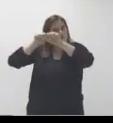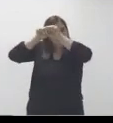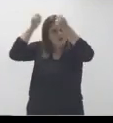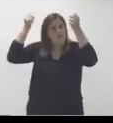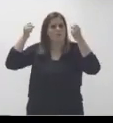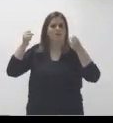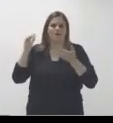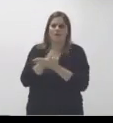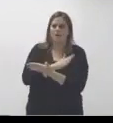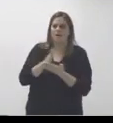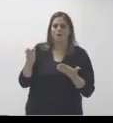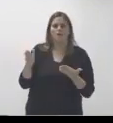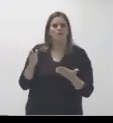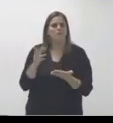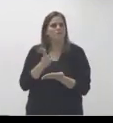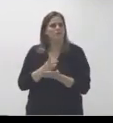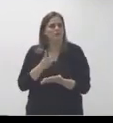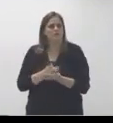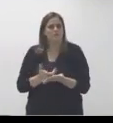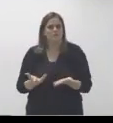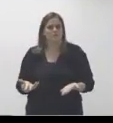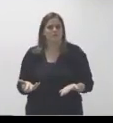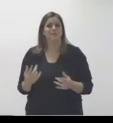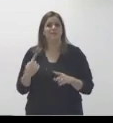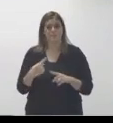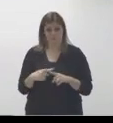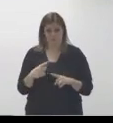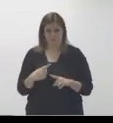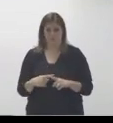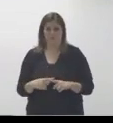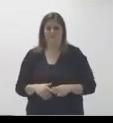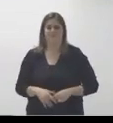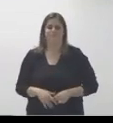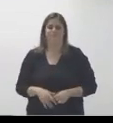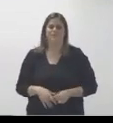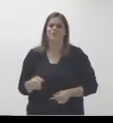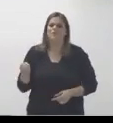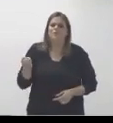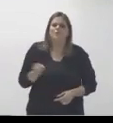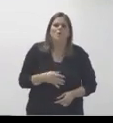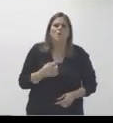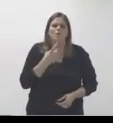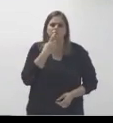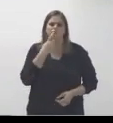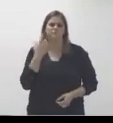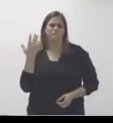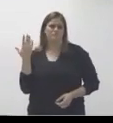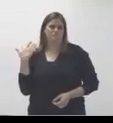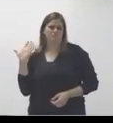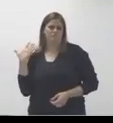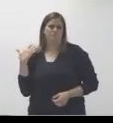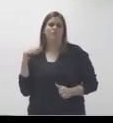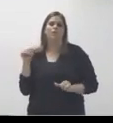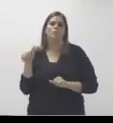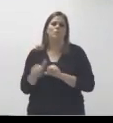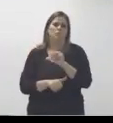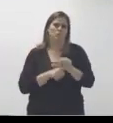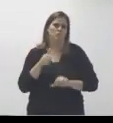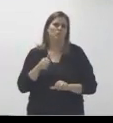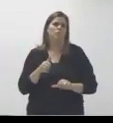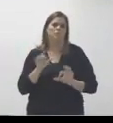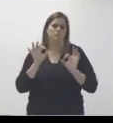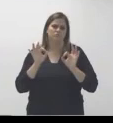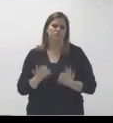isso porque porque nós só muito recentemente nos transformamos normativamente numa sociedade